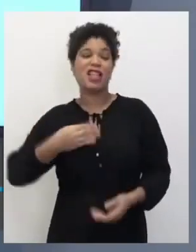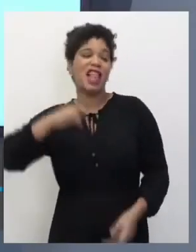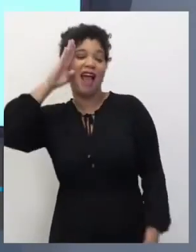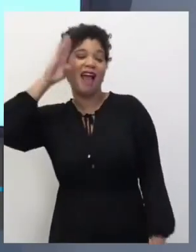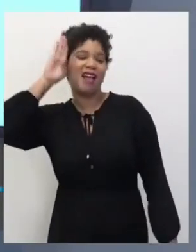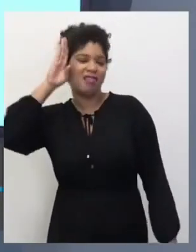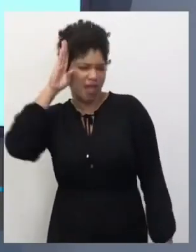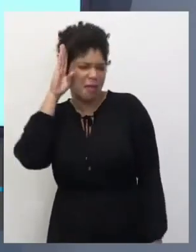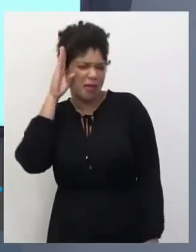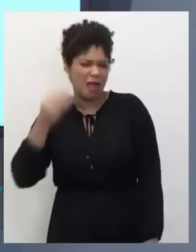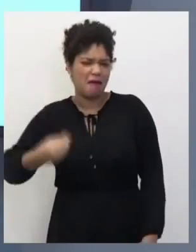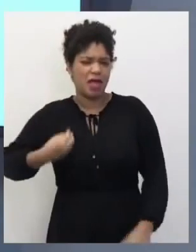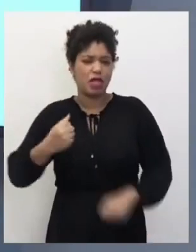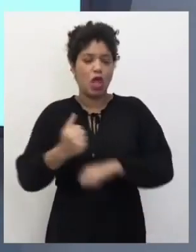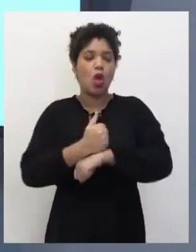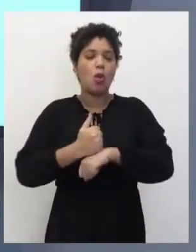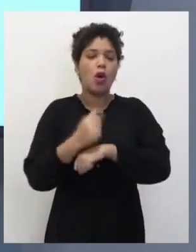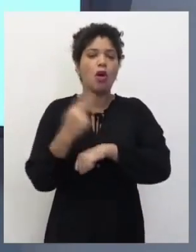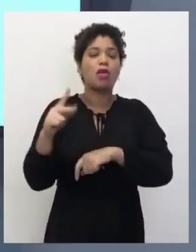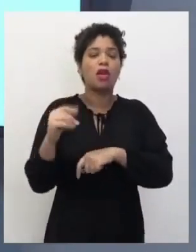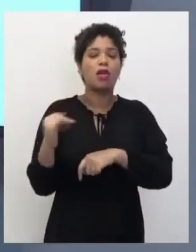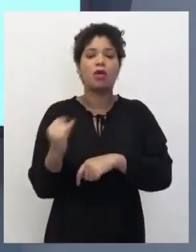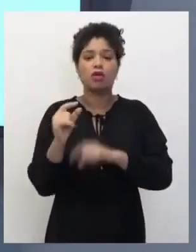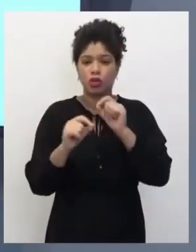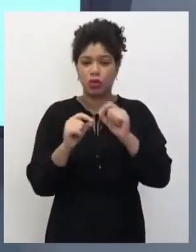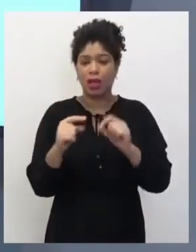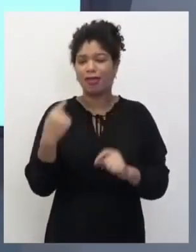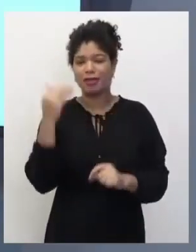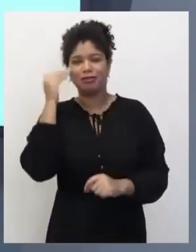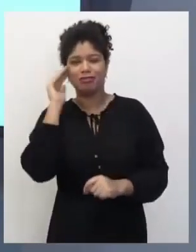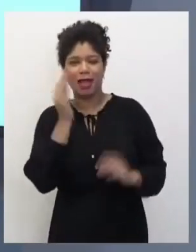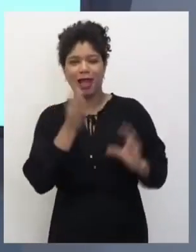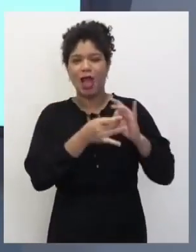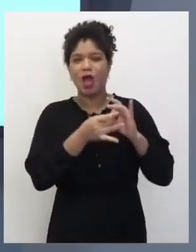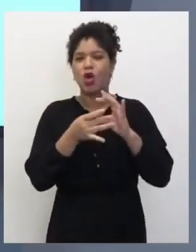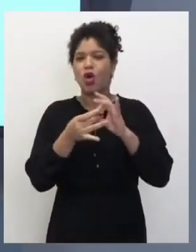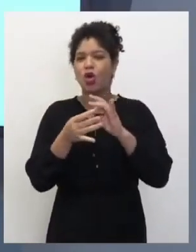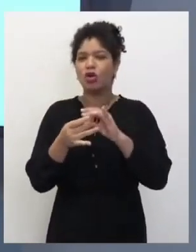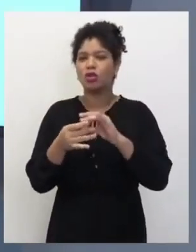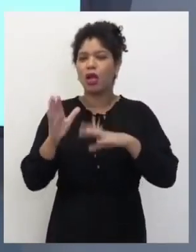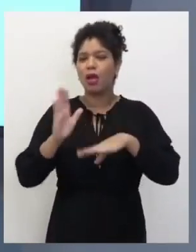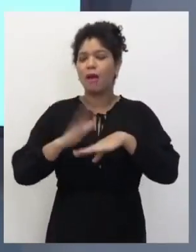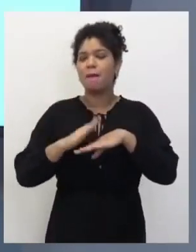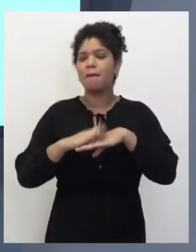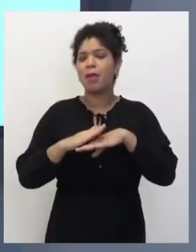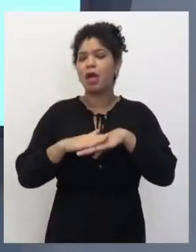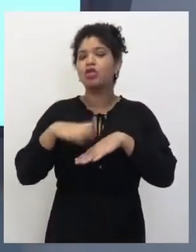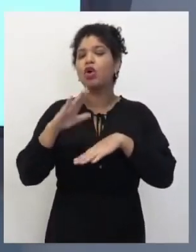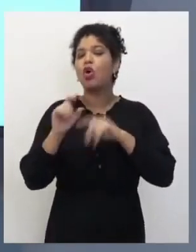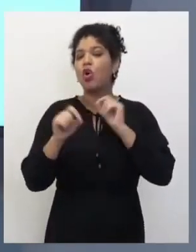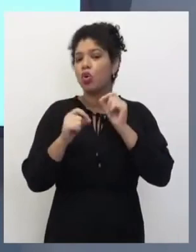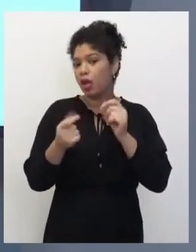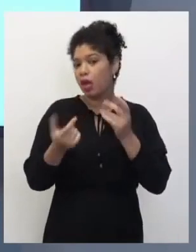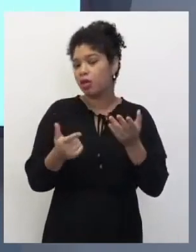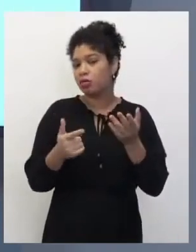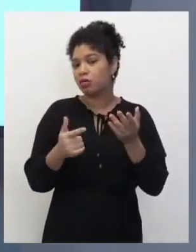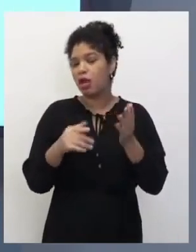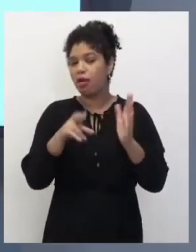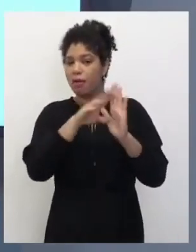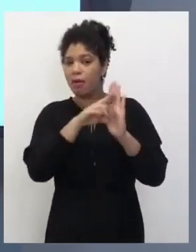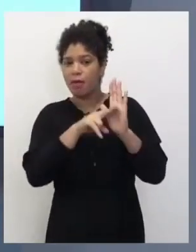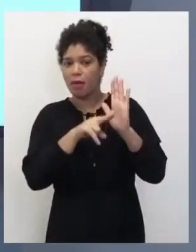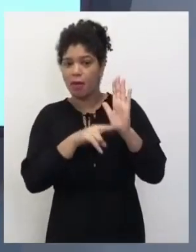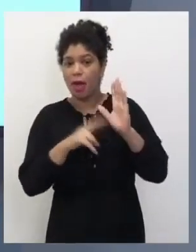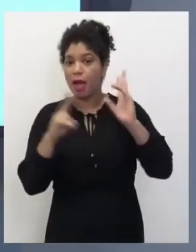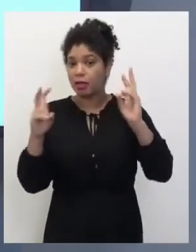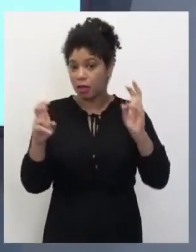o que ele vai fazer. Aí nós vamos entender o contexto da entrevista, o que mais precisa ter numa entrevista. Ela tem um roteiro, ela tem uma